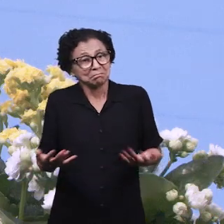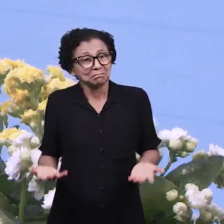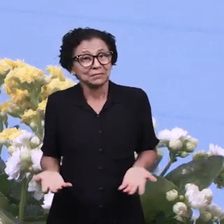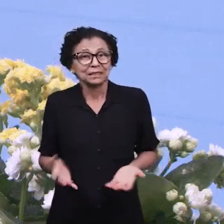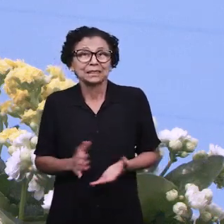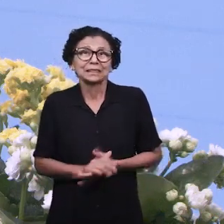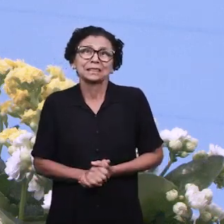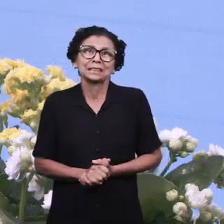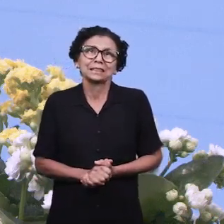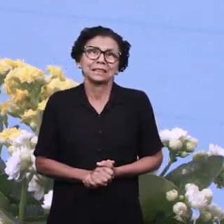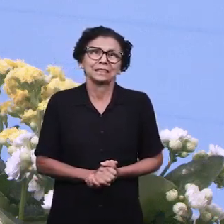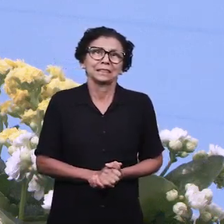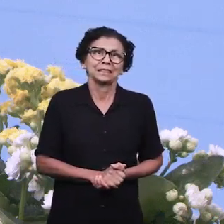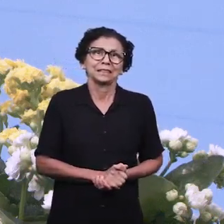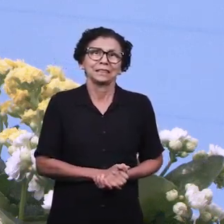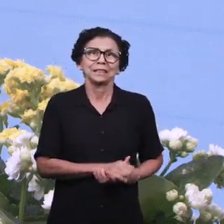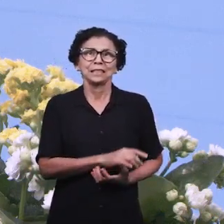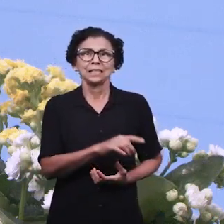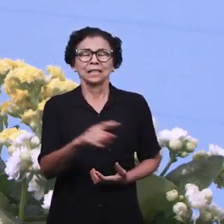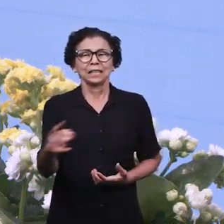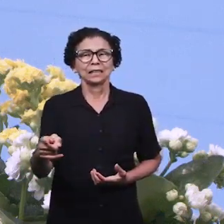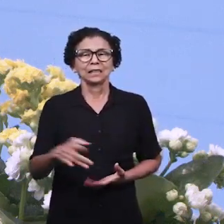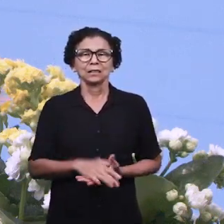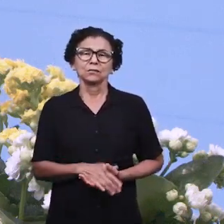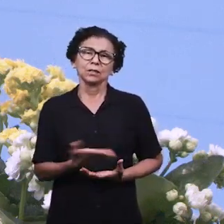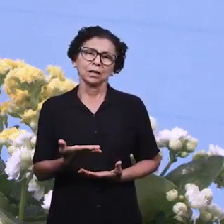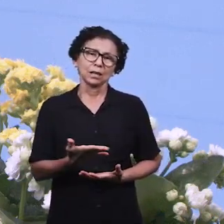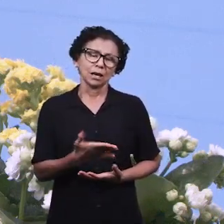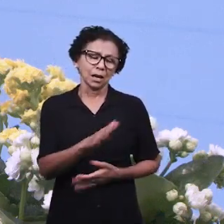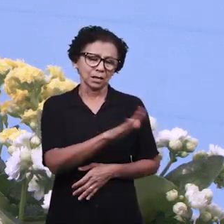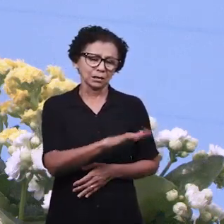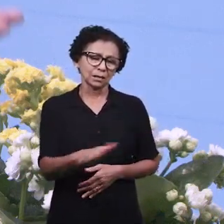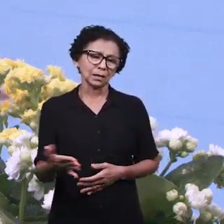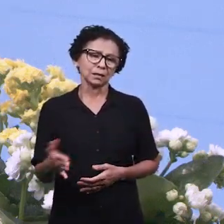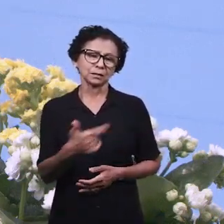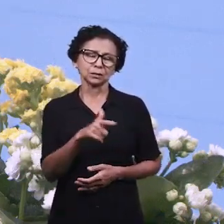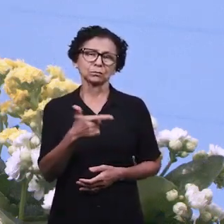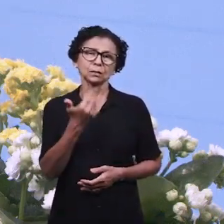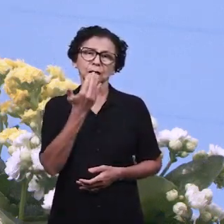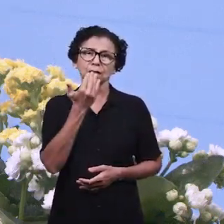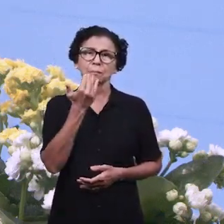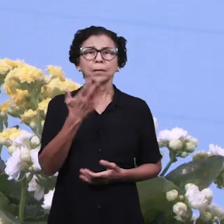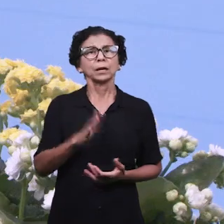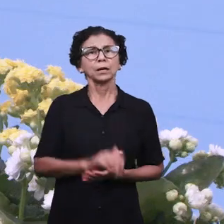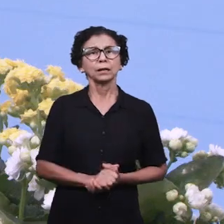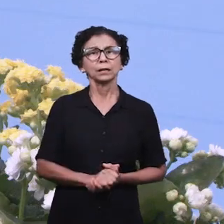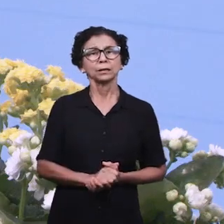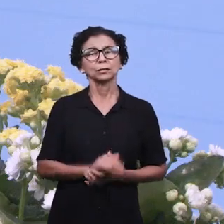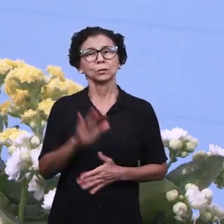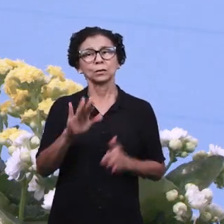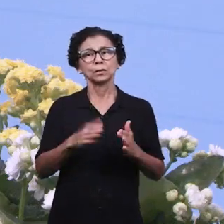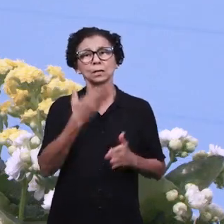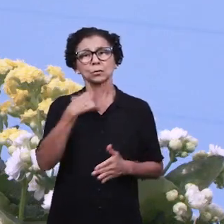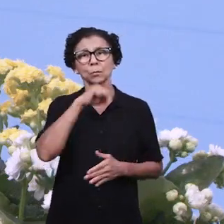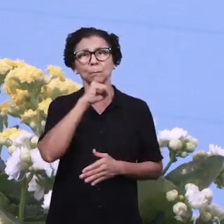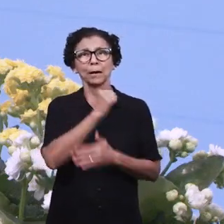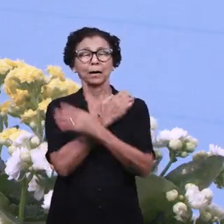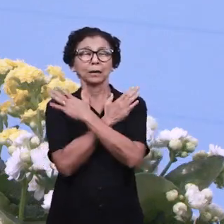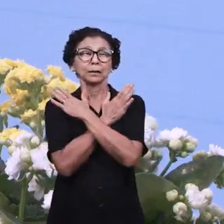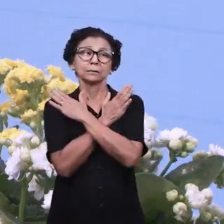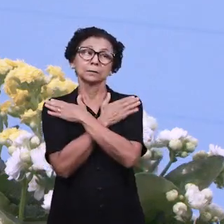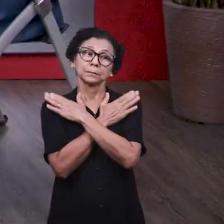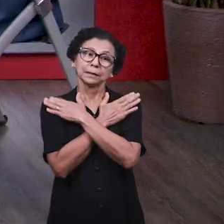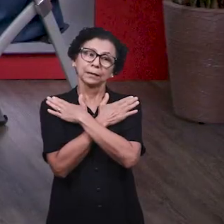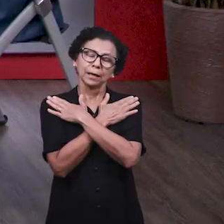tem um lanche para o café da manhã, Claro, o almoço, às vezes pais desempregados, essas coisas, essas mazelas todas, um